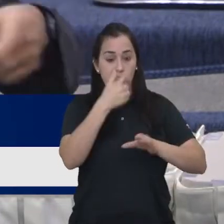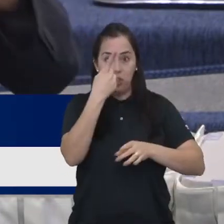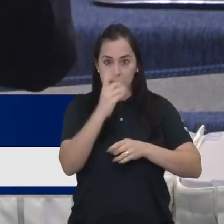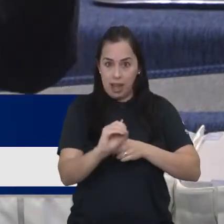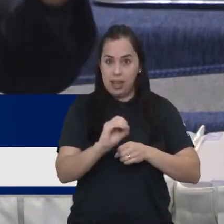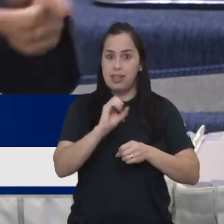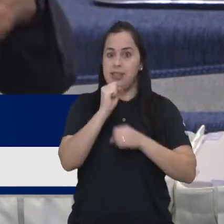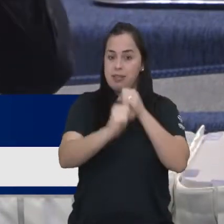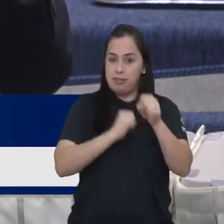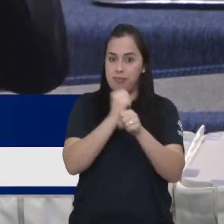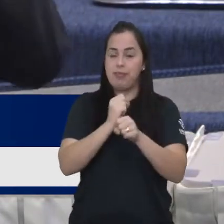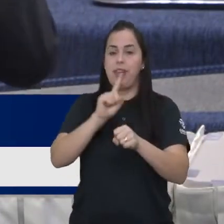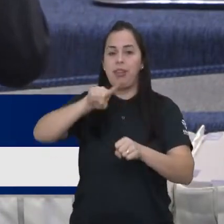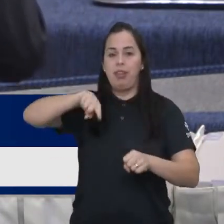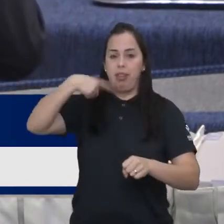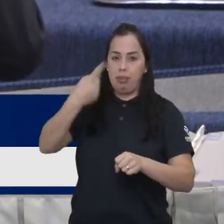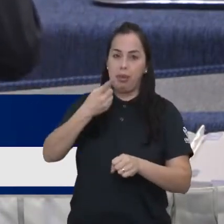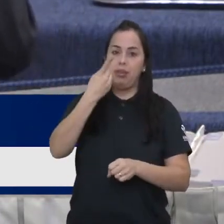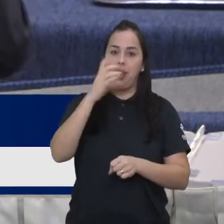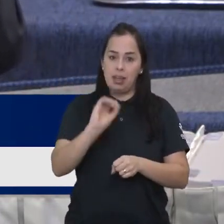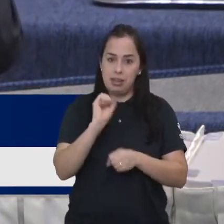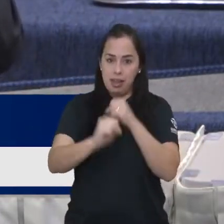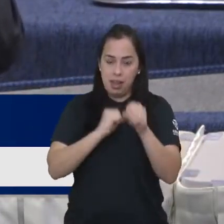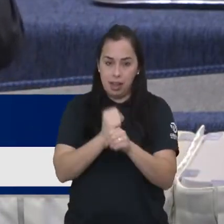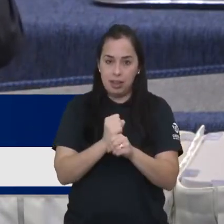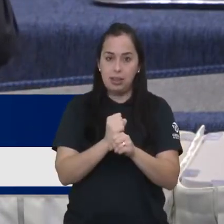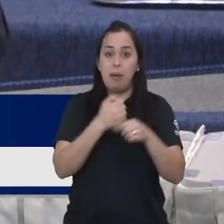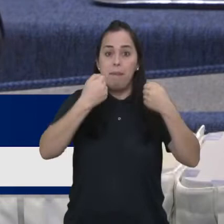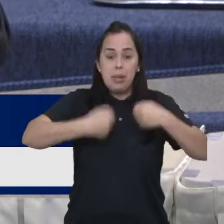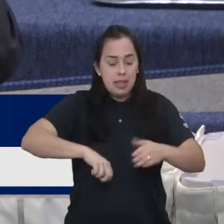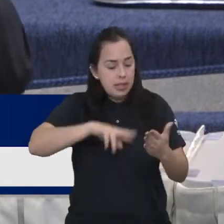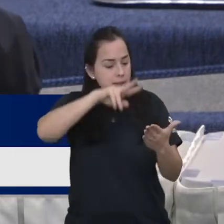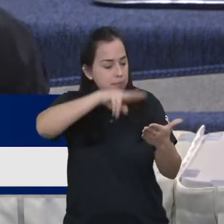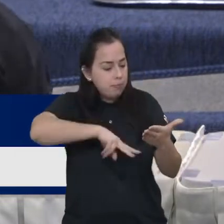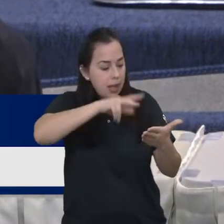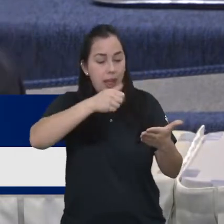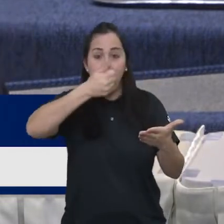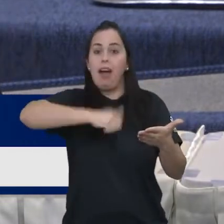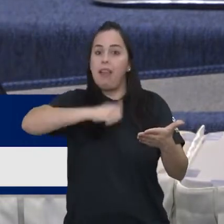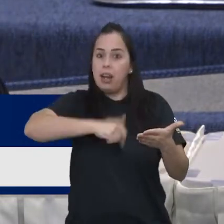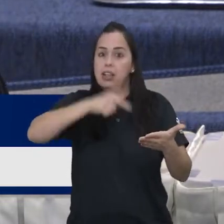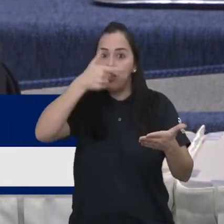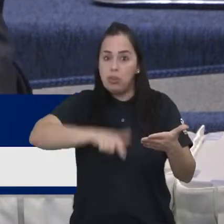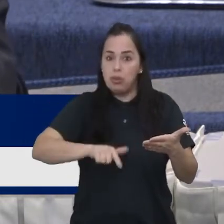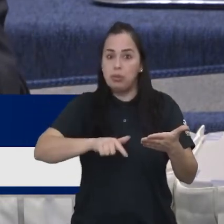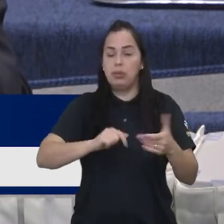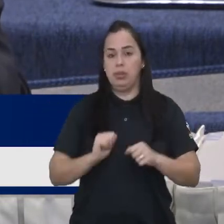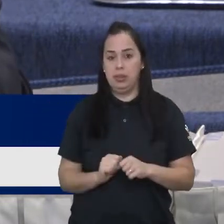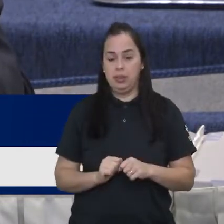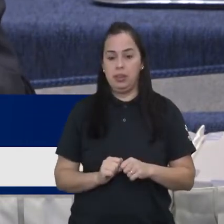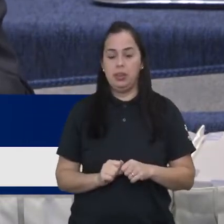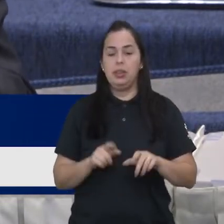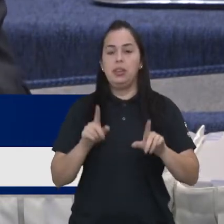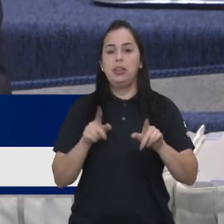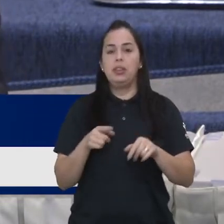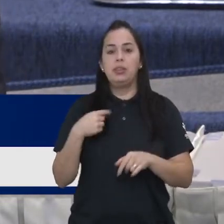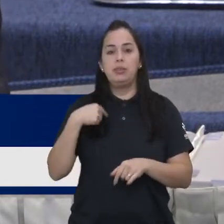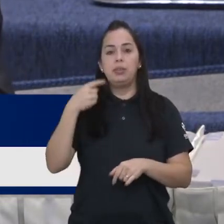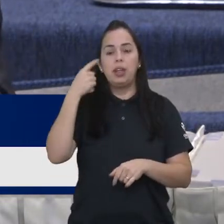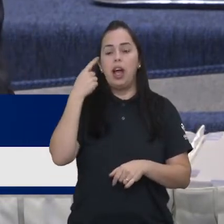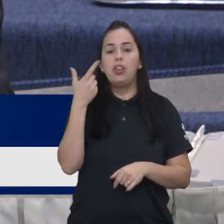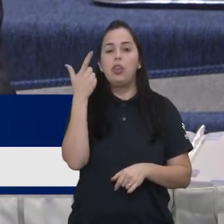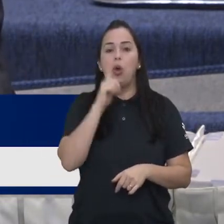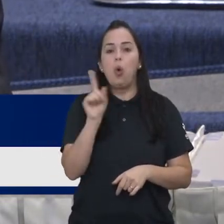é necessário que você faça a revisão. A gente tem um problema sério no nosso país nos últimos anos, na última década, que é a questão do